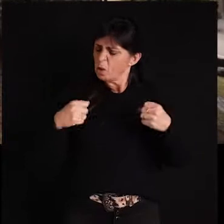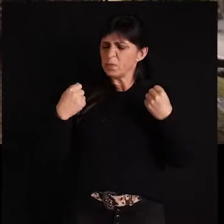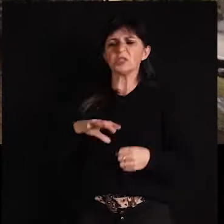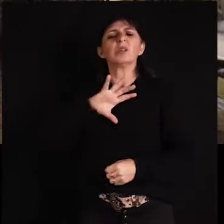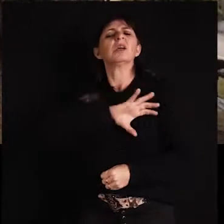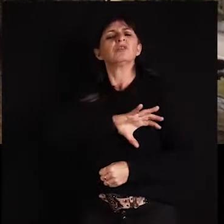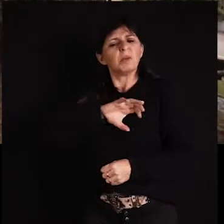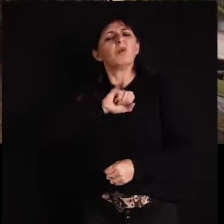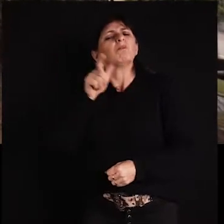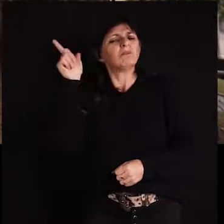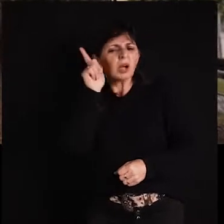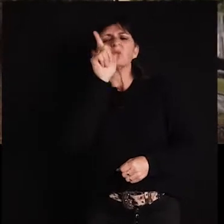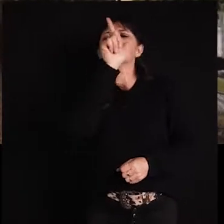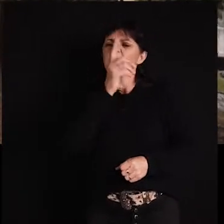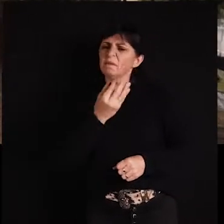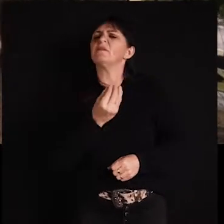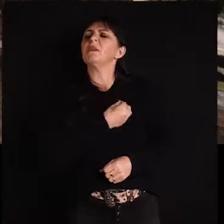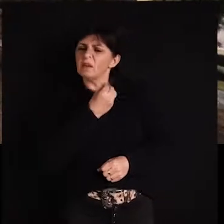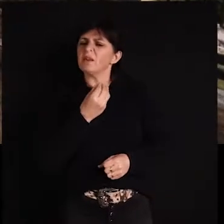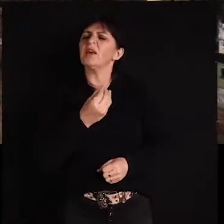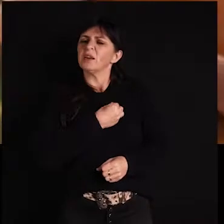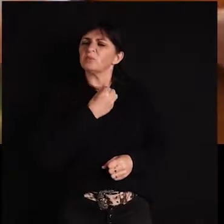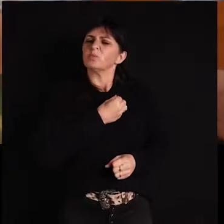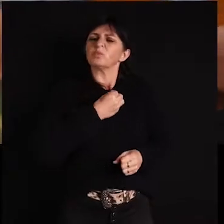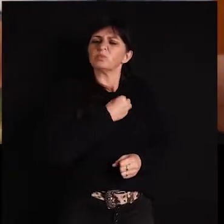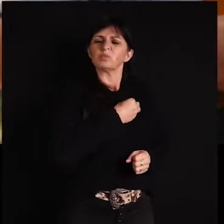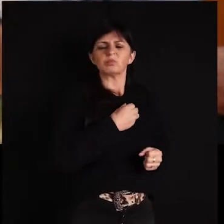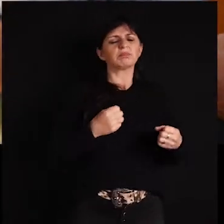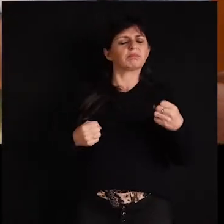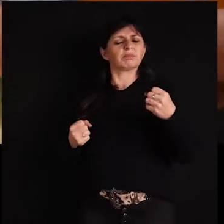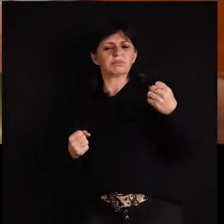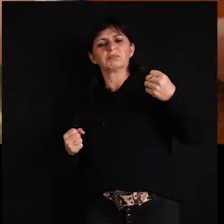entender que eu preciso desse amor pra poder viver.